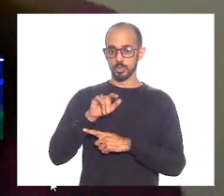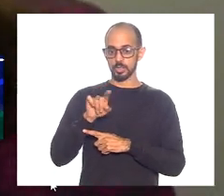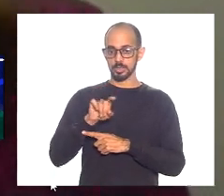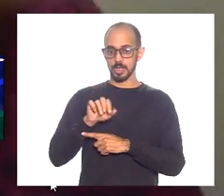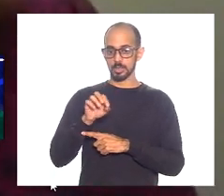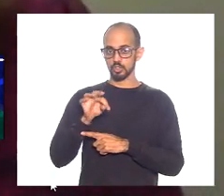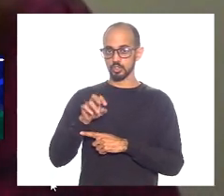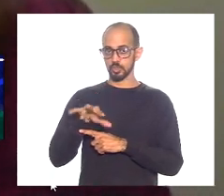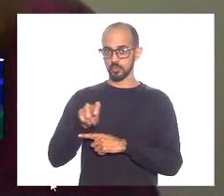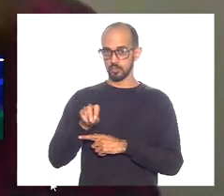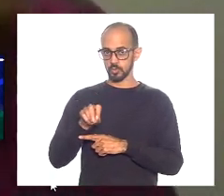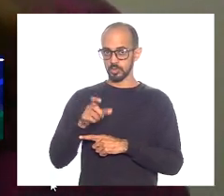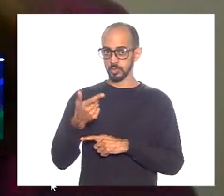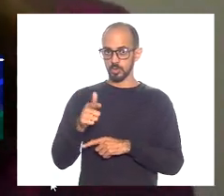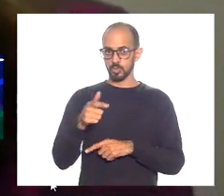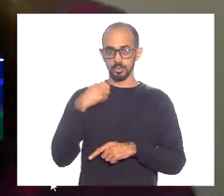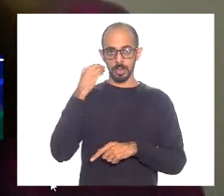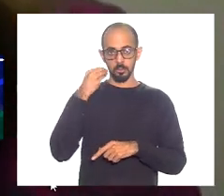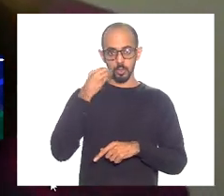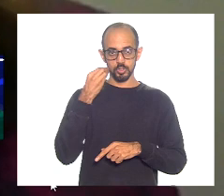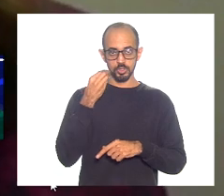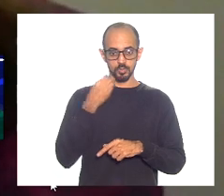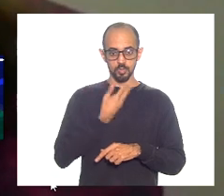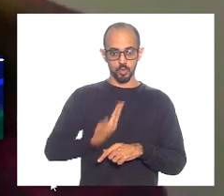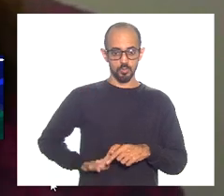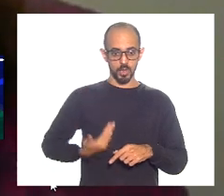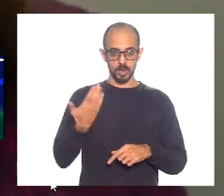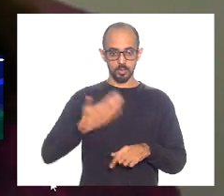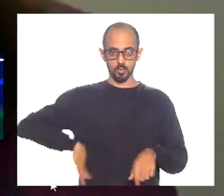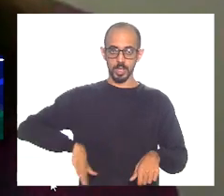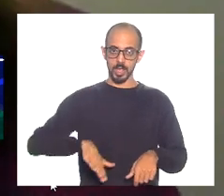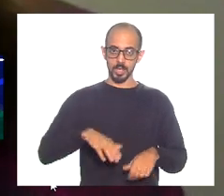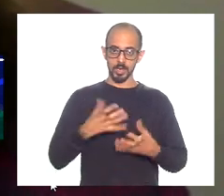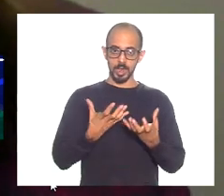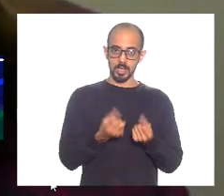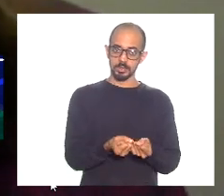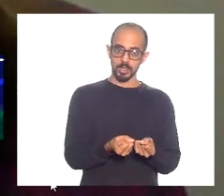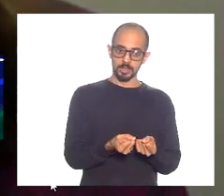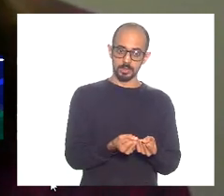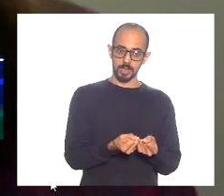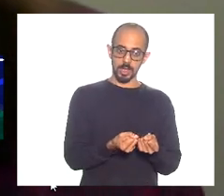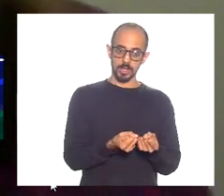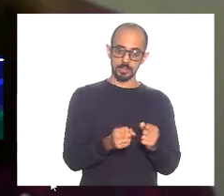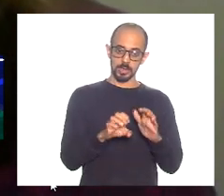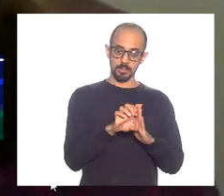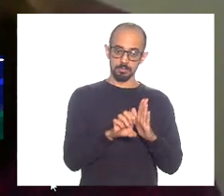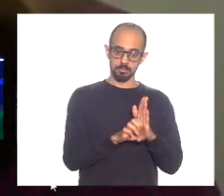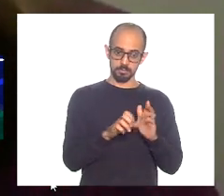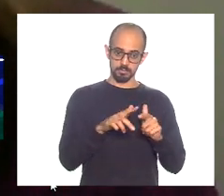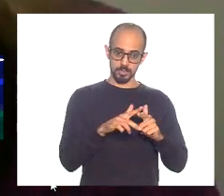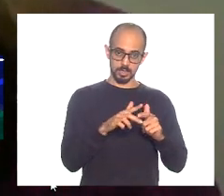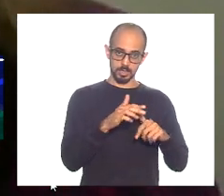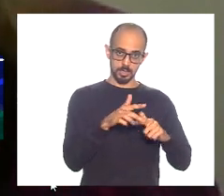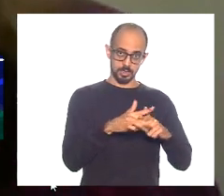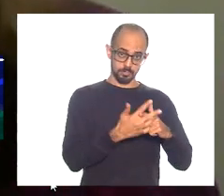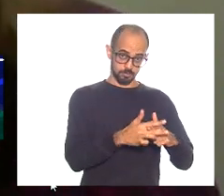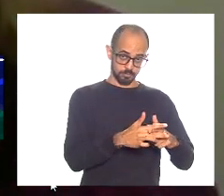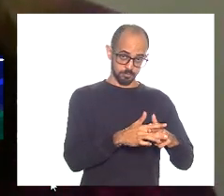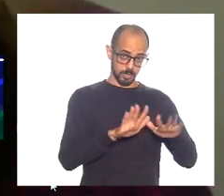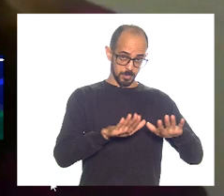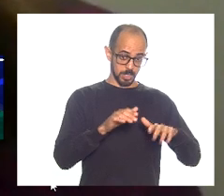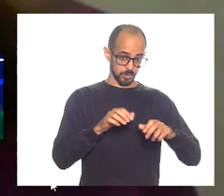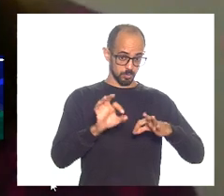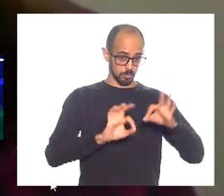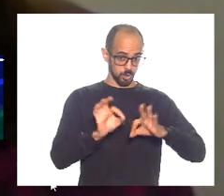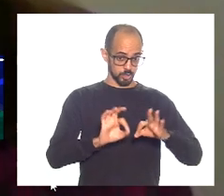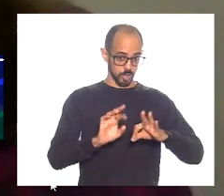não há motivo nenhum para o governo não querer acolher essa emenda. Mas considerando que o projeto não é meu,